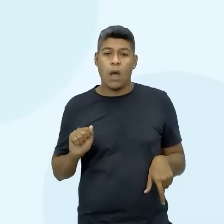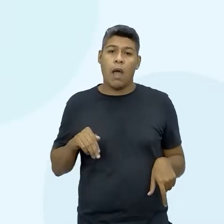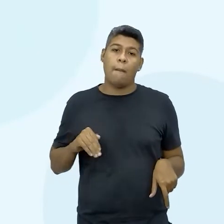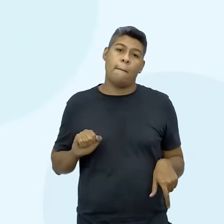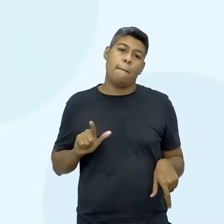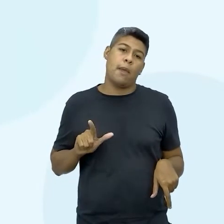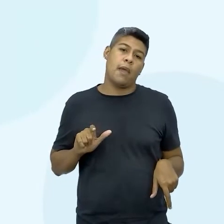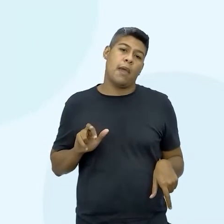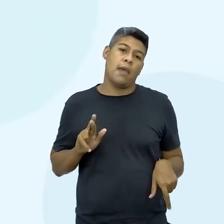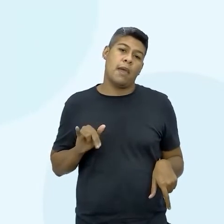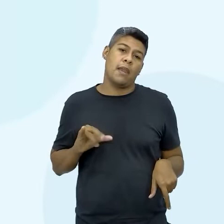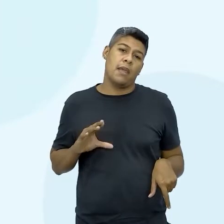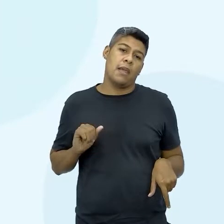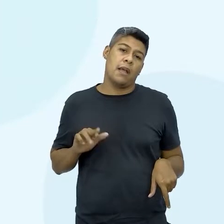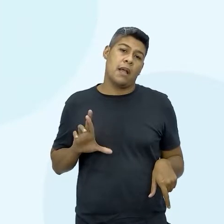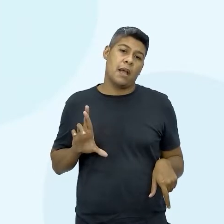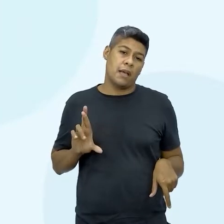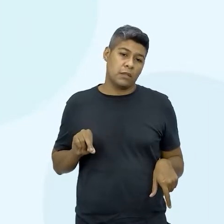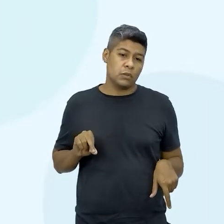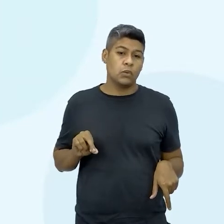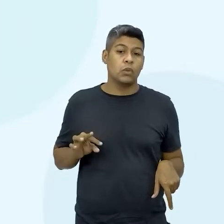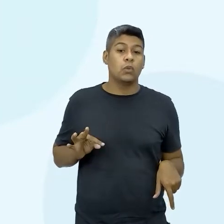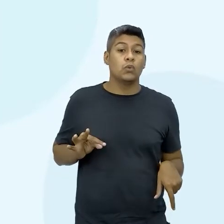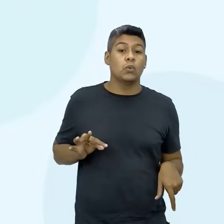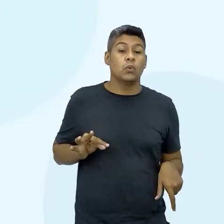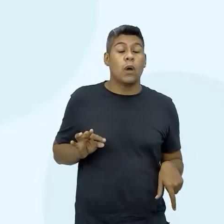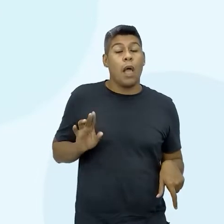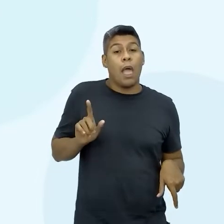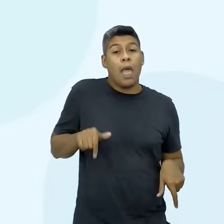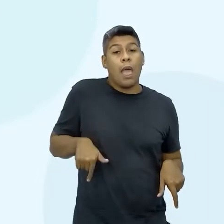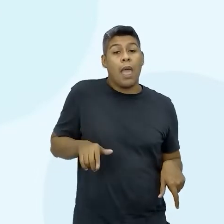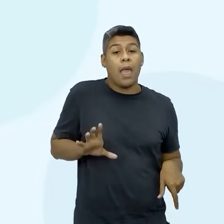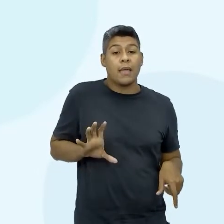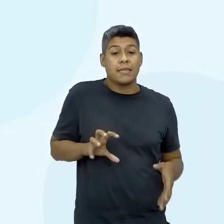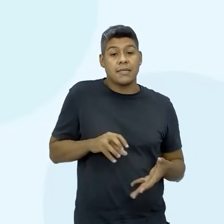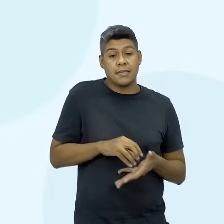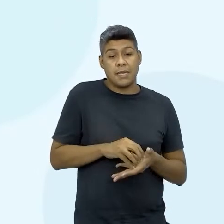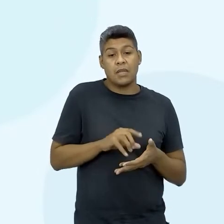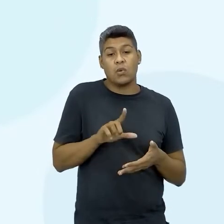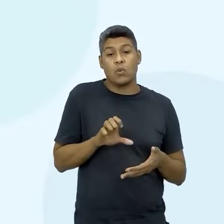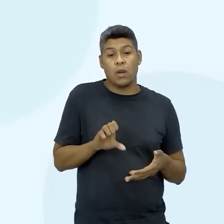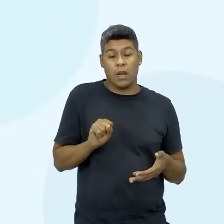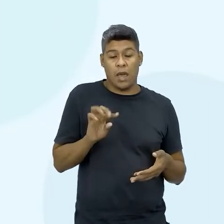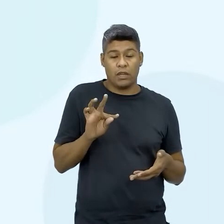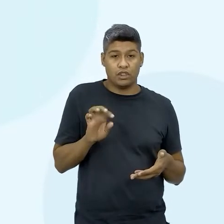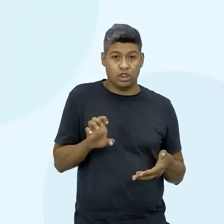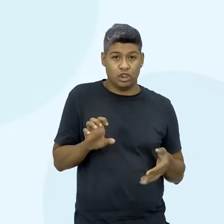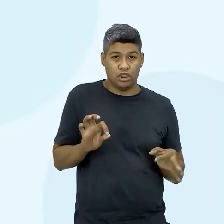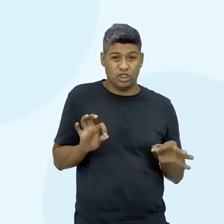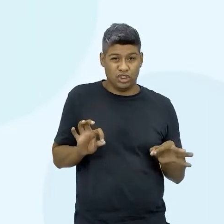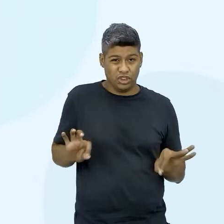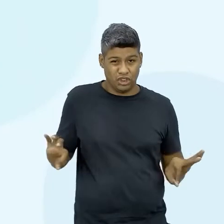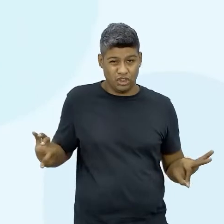pega todo o continente sul-americano, todo não, né? A parte centro-leste do continente sul-americano,